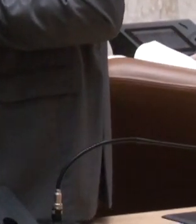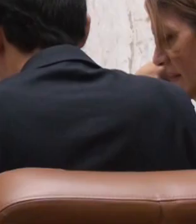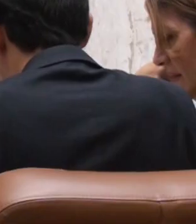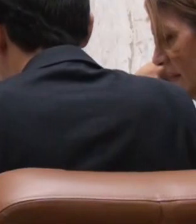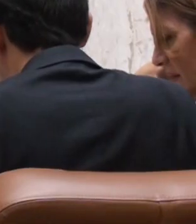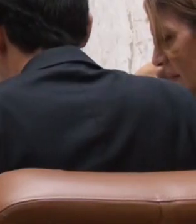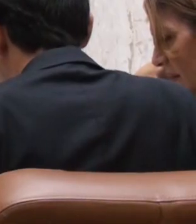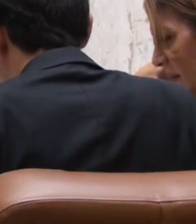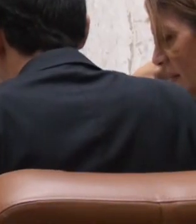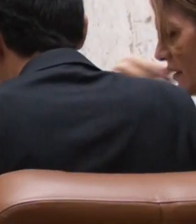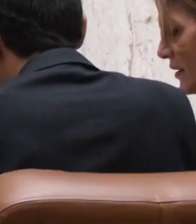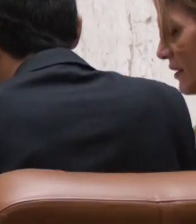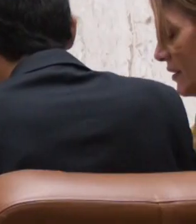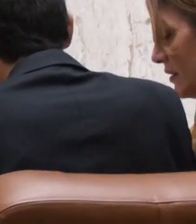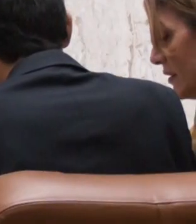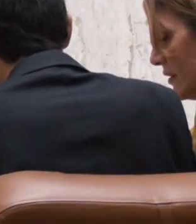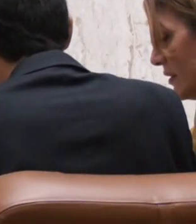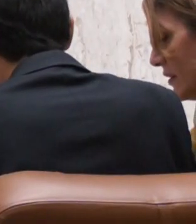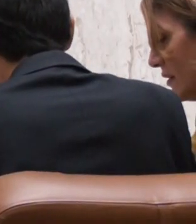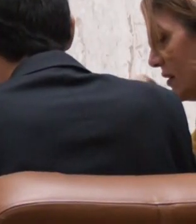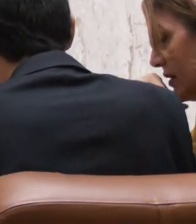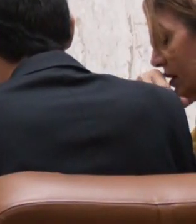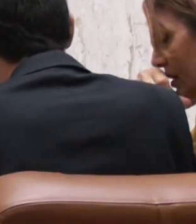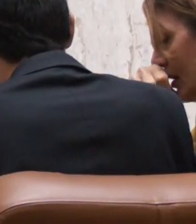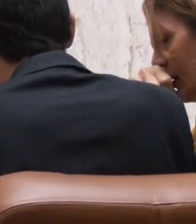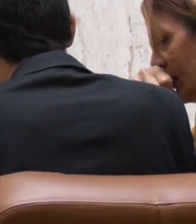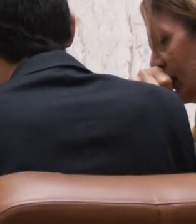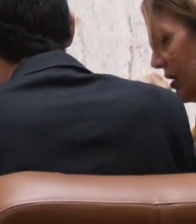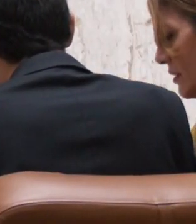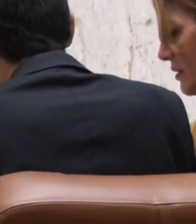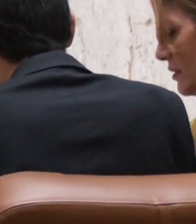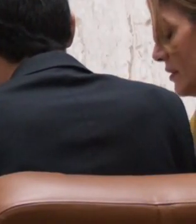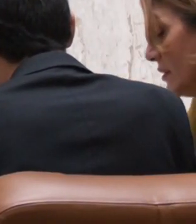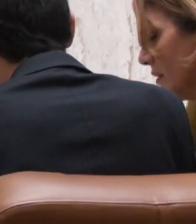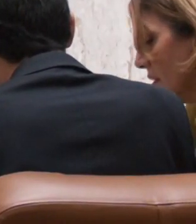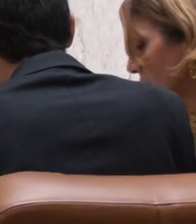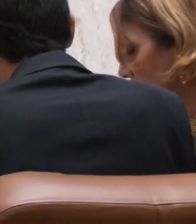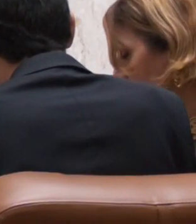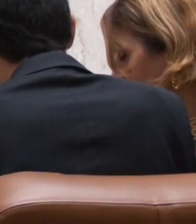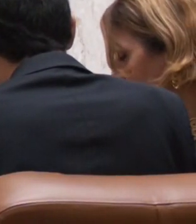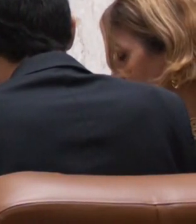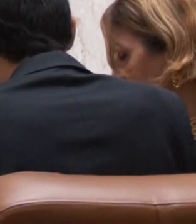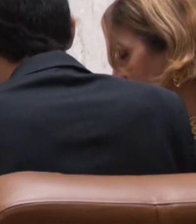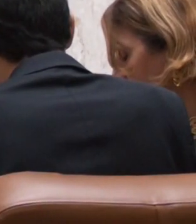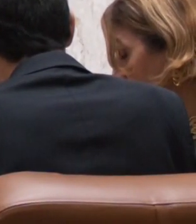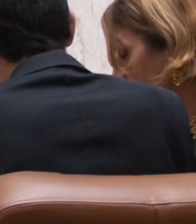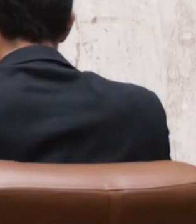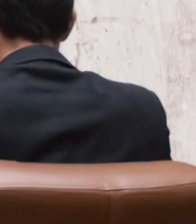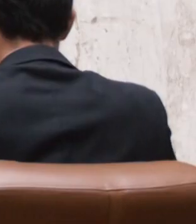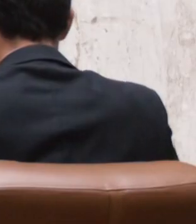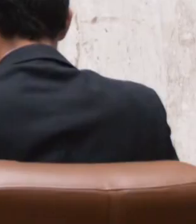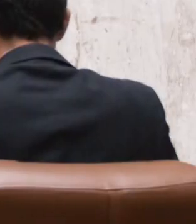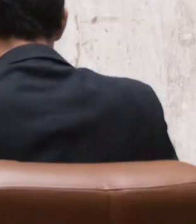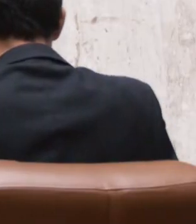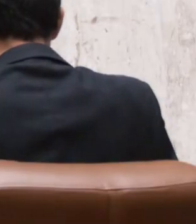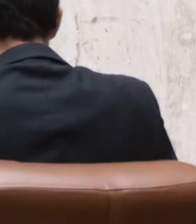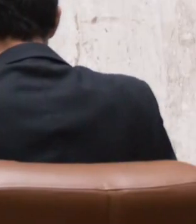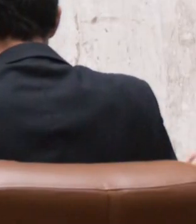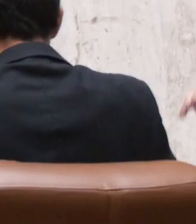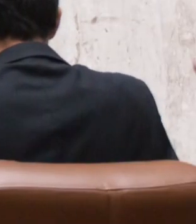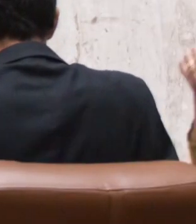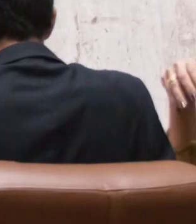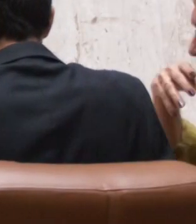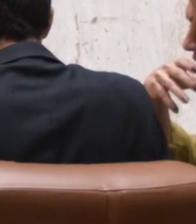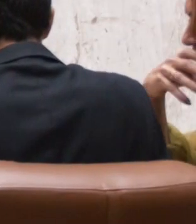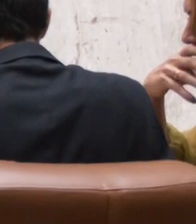Federal, a Assembleia Legislativa de Sergipe realizou na manhã desta terça-feira a nova eleição da mesa diretora para o segundo biênio da